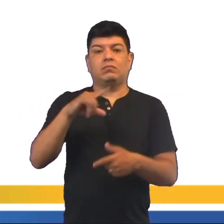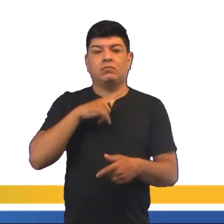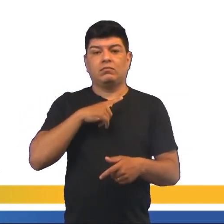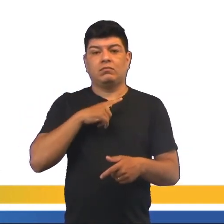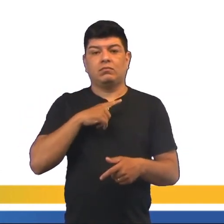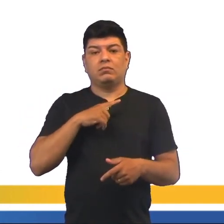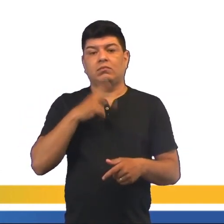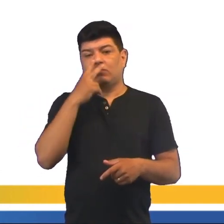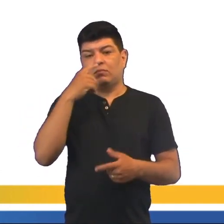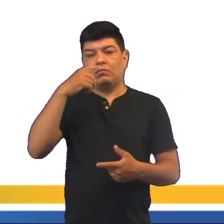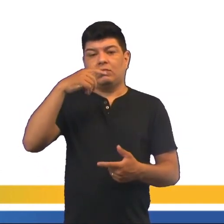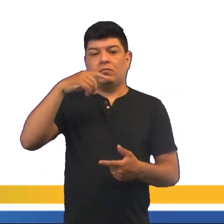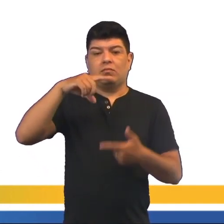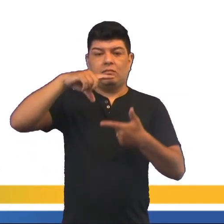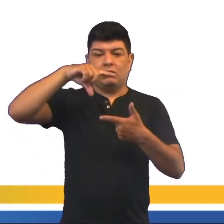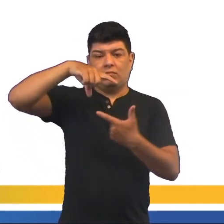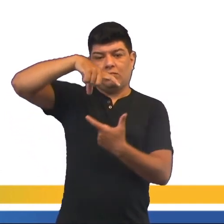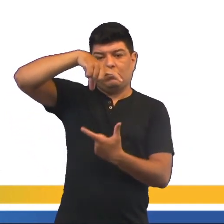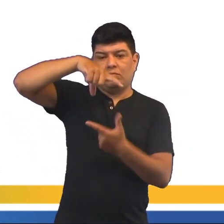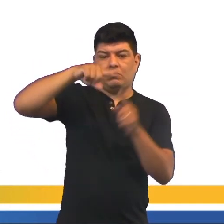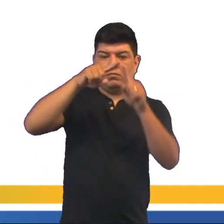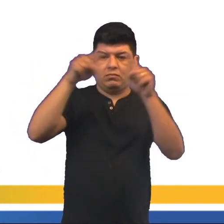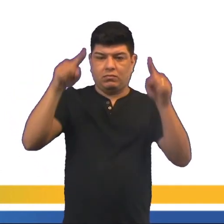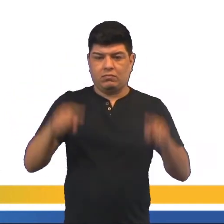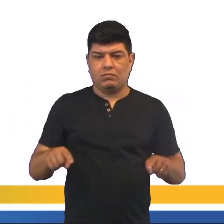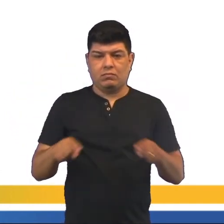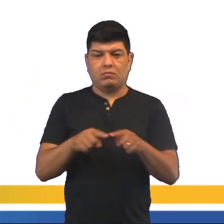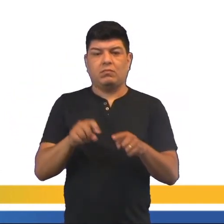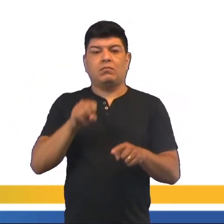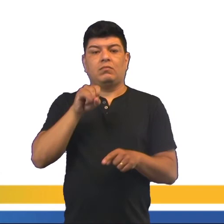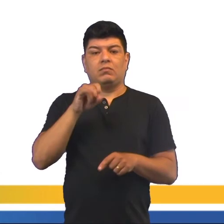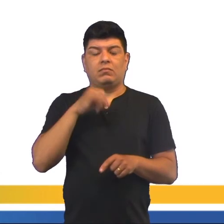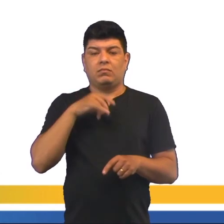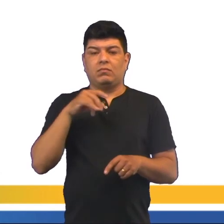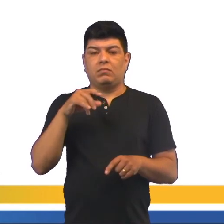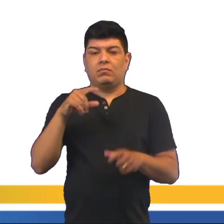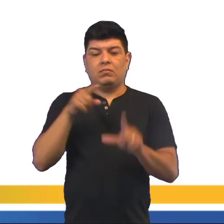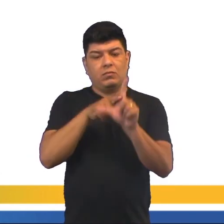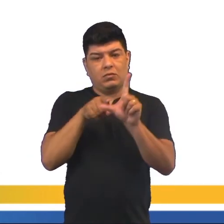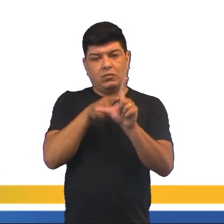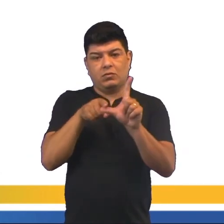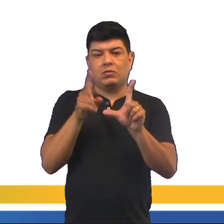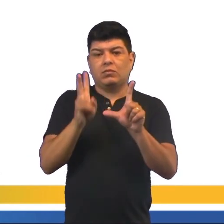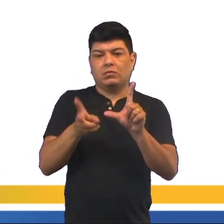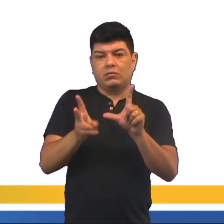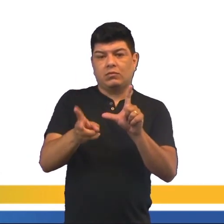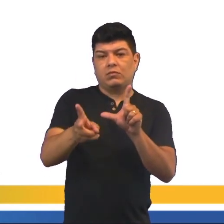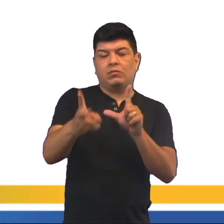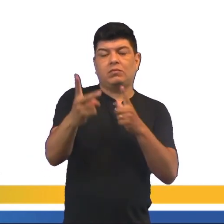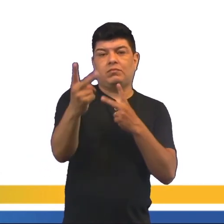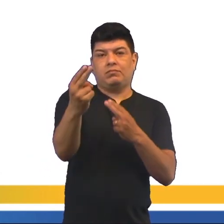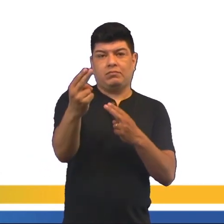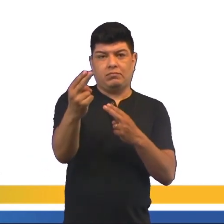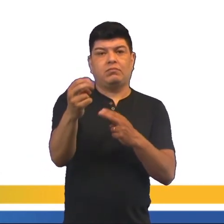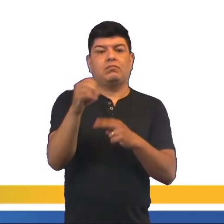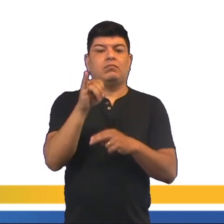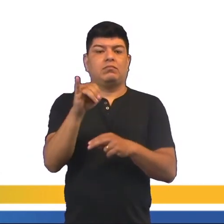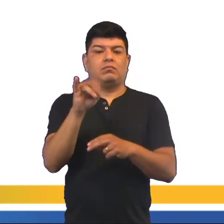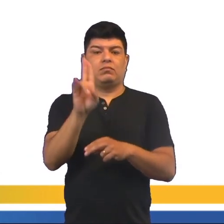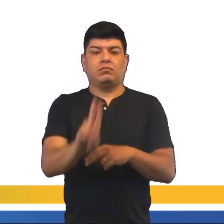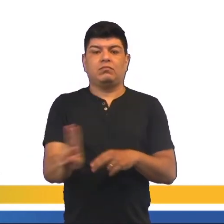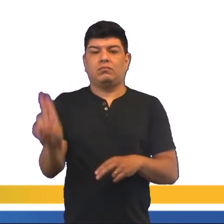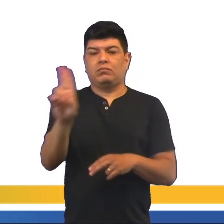eu tenho um retângulo, eu vou continuar tendo um retângulo. Então, os ângulos deles vão permanecer o mesmo. Se eu